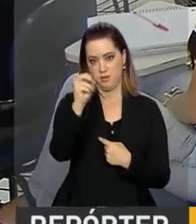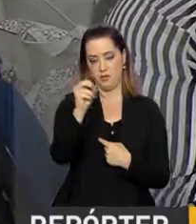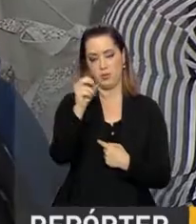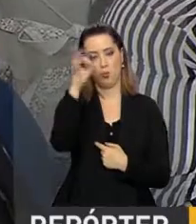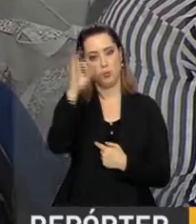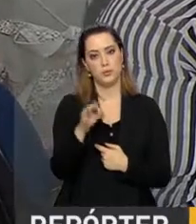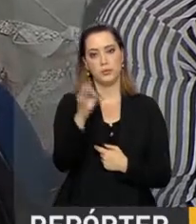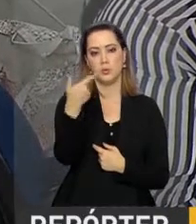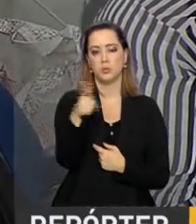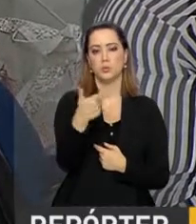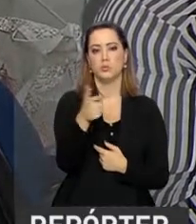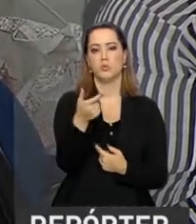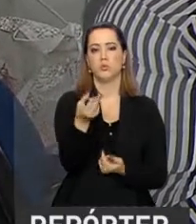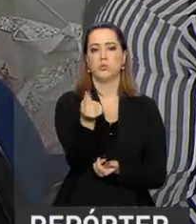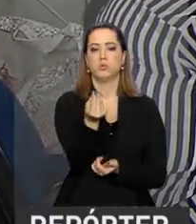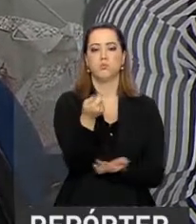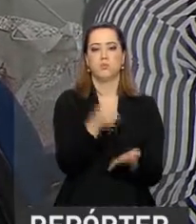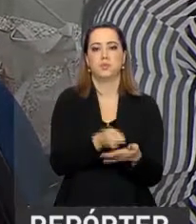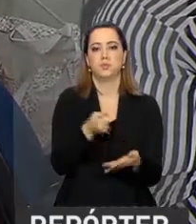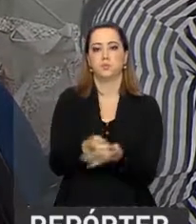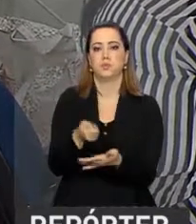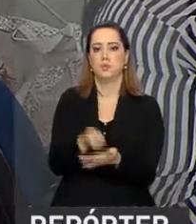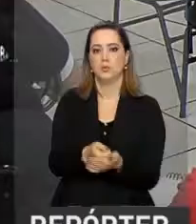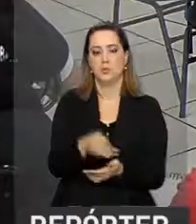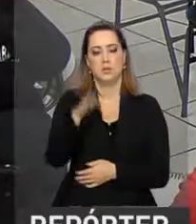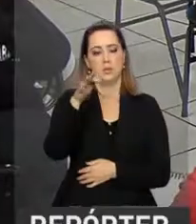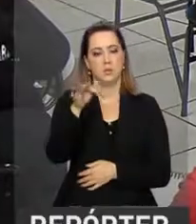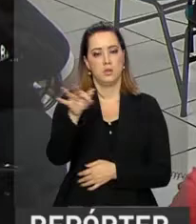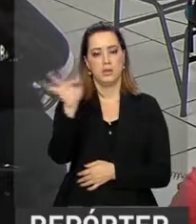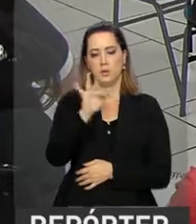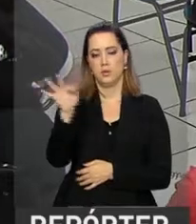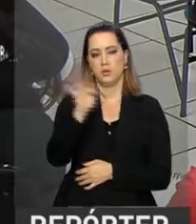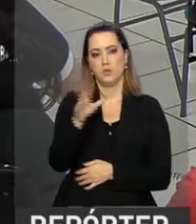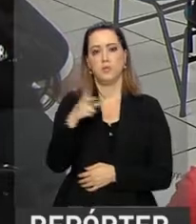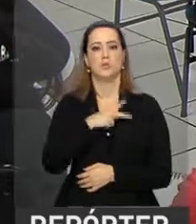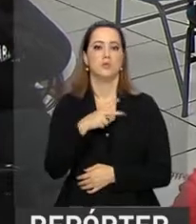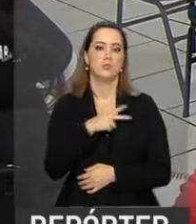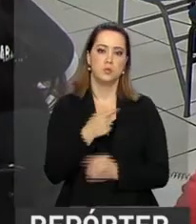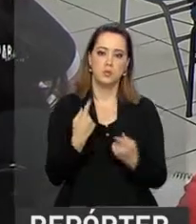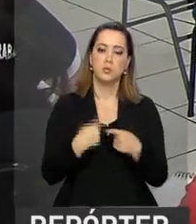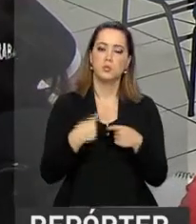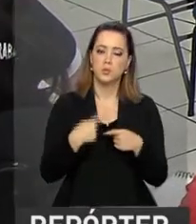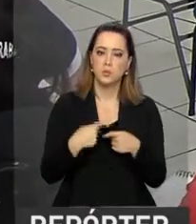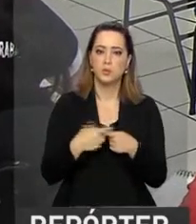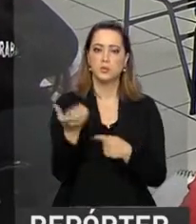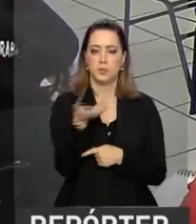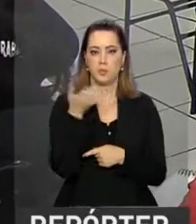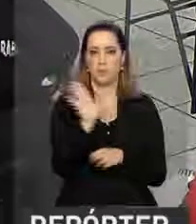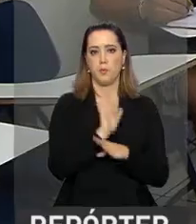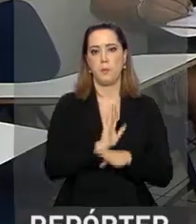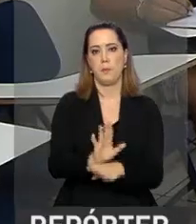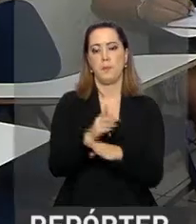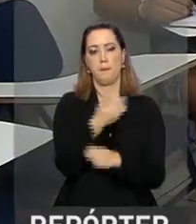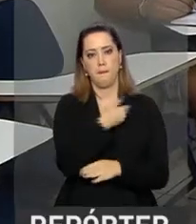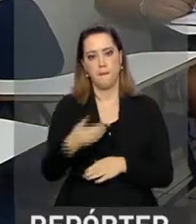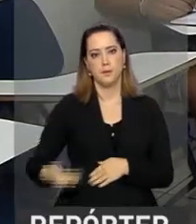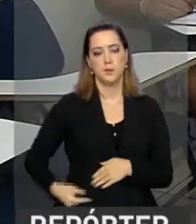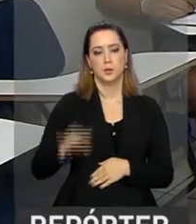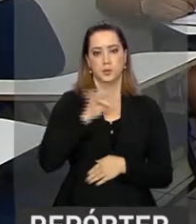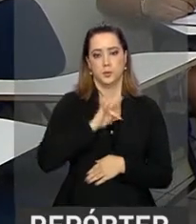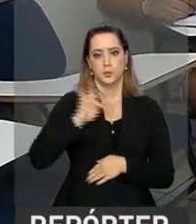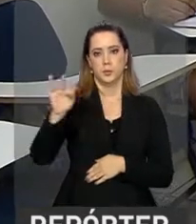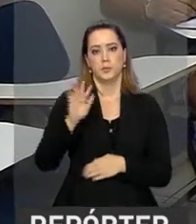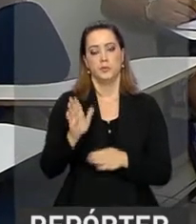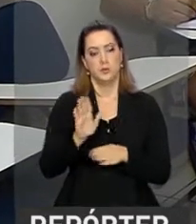não tem condições de pagar uma faculdade particular. Por isso, esperam contar com programas sociais de educação do governo federal